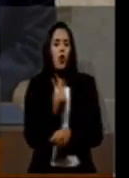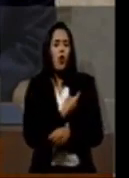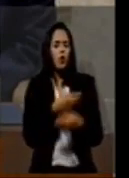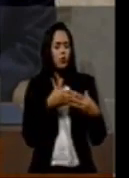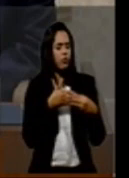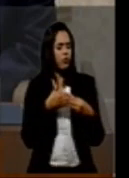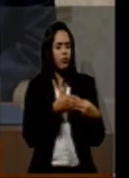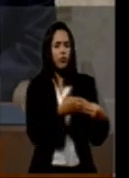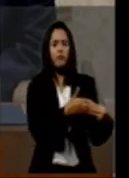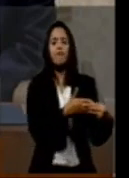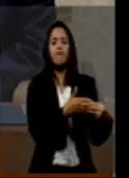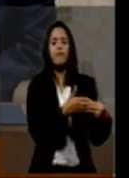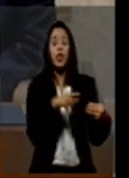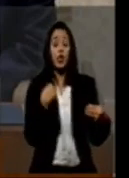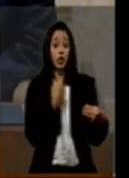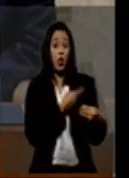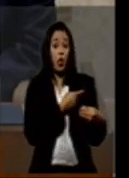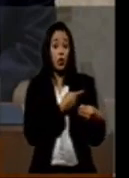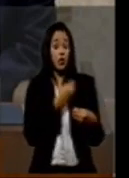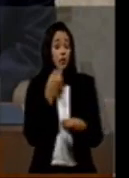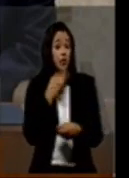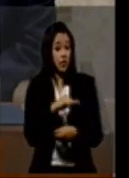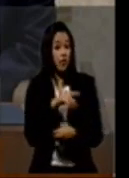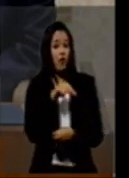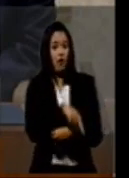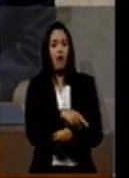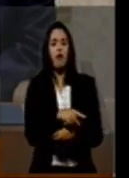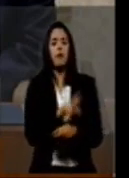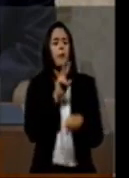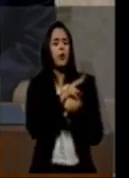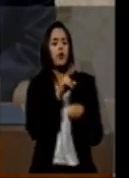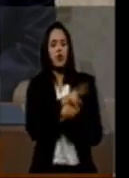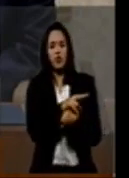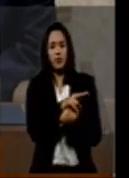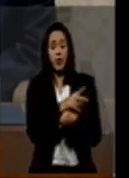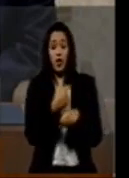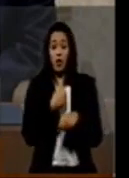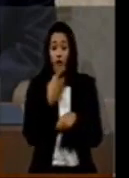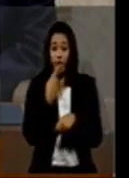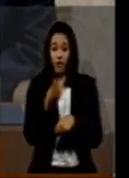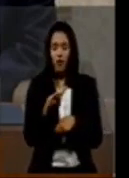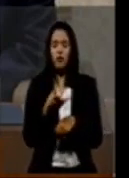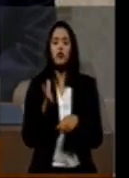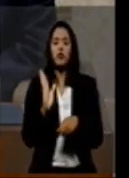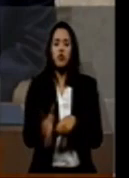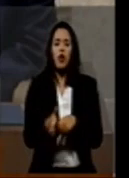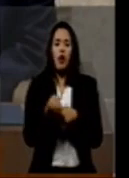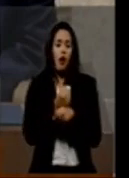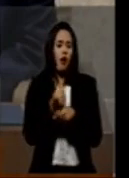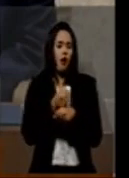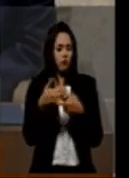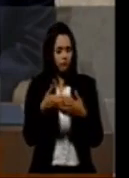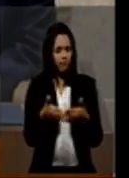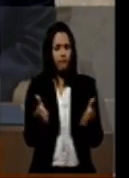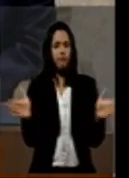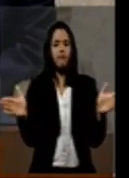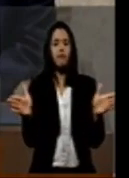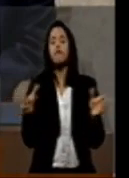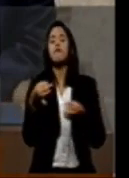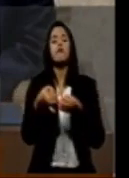nossa missão a sua quadra declaro instalado ano judiciário de